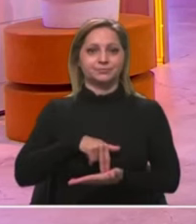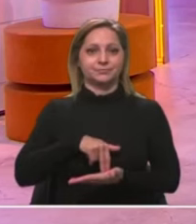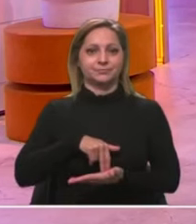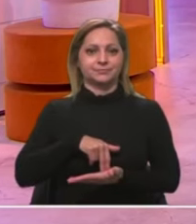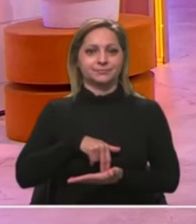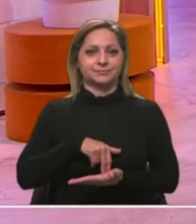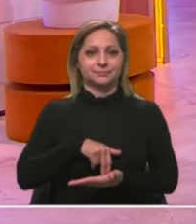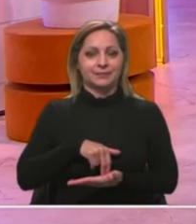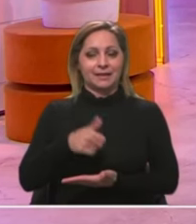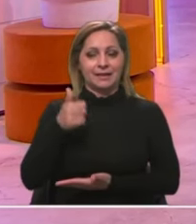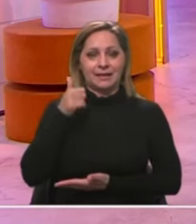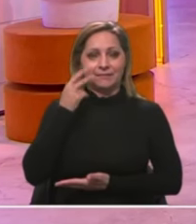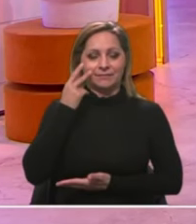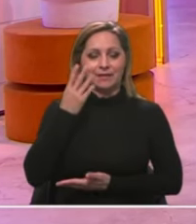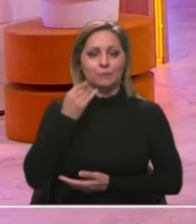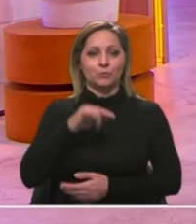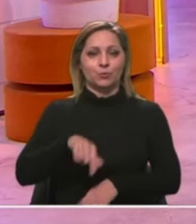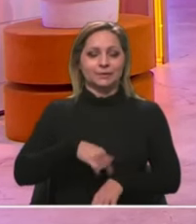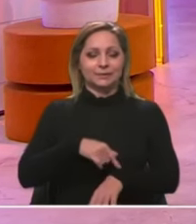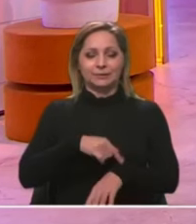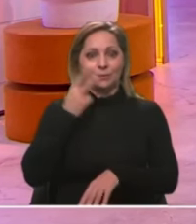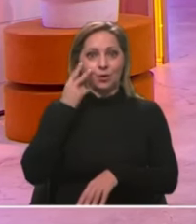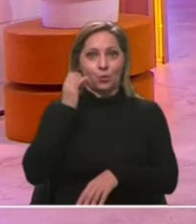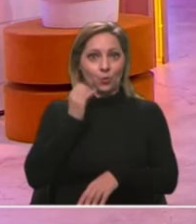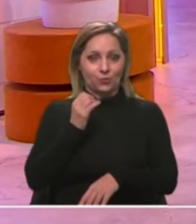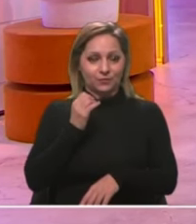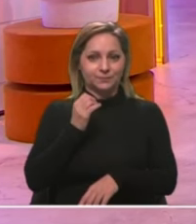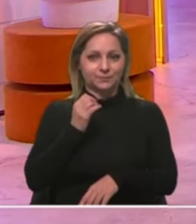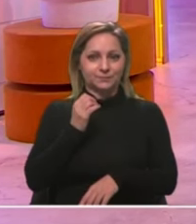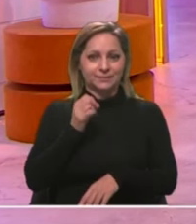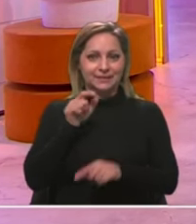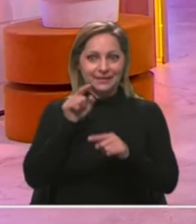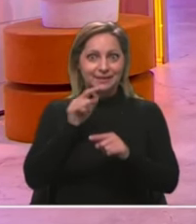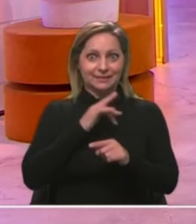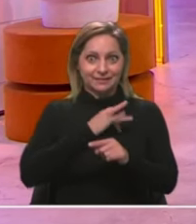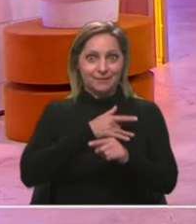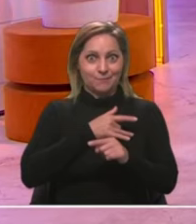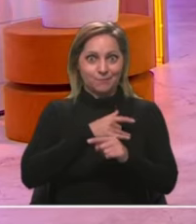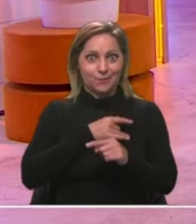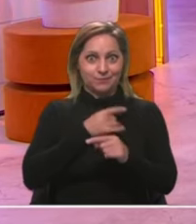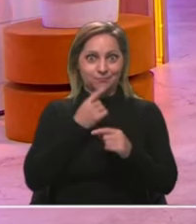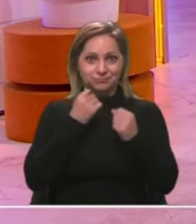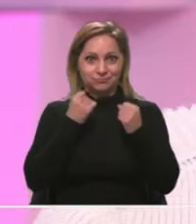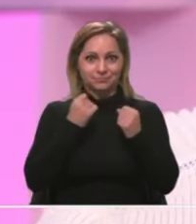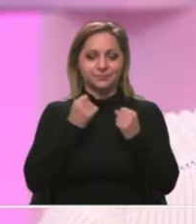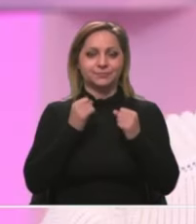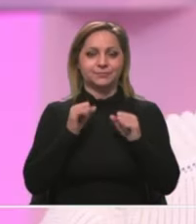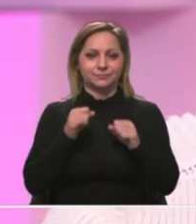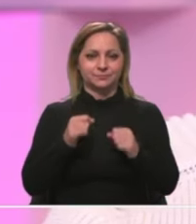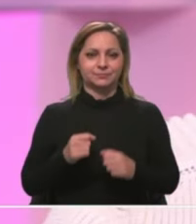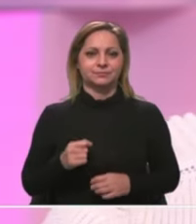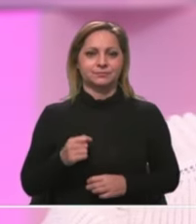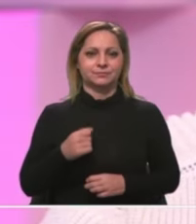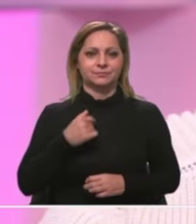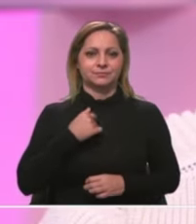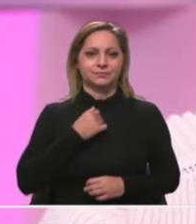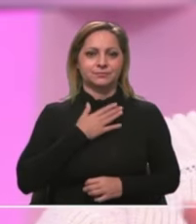ver, já não vi esta imagem há algum tempo. E... Aquilo é tudo amor, é ali amor, é no ar, é tudo elétrico, eu ainda, não é? Eu ainda